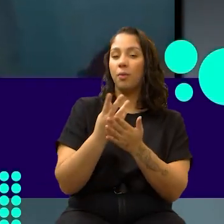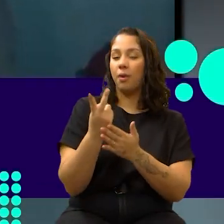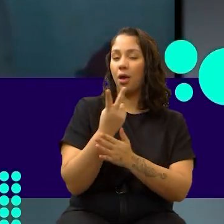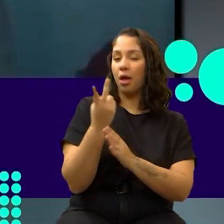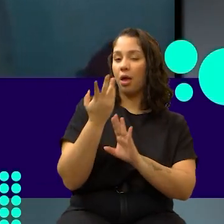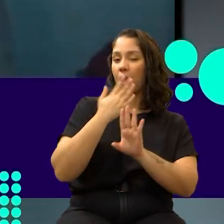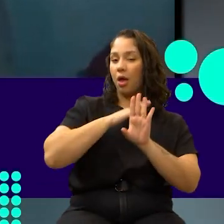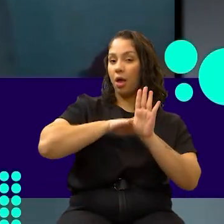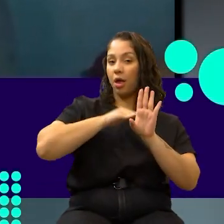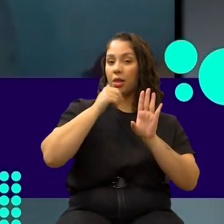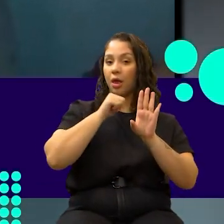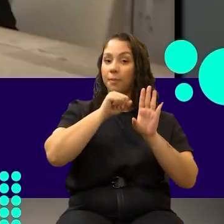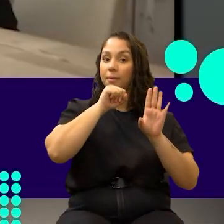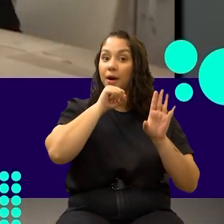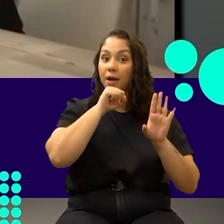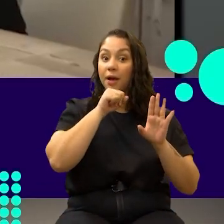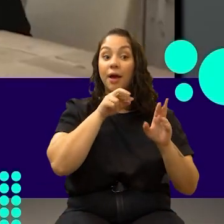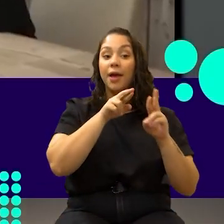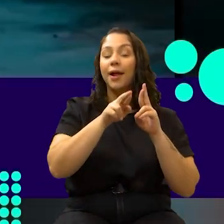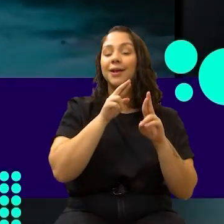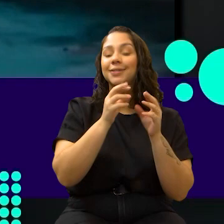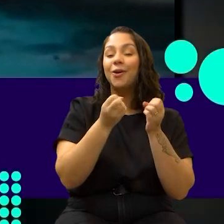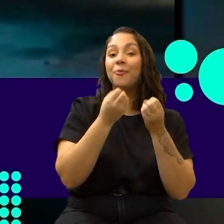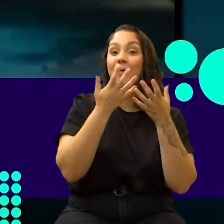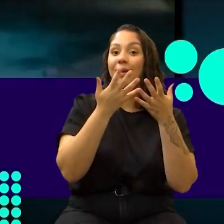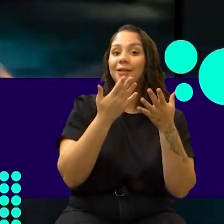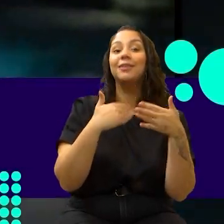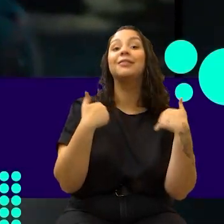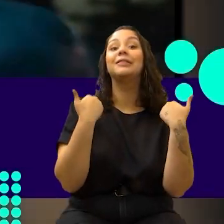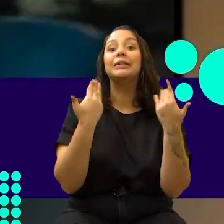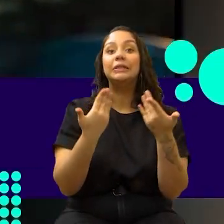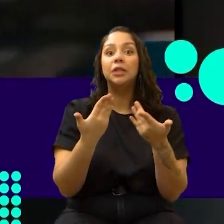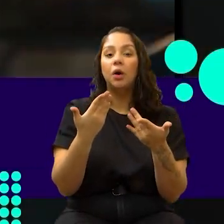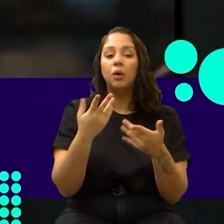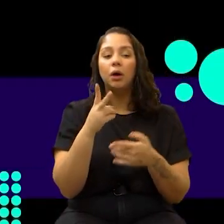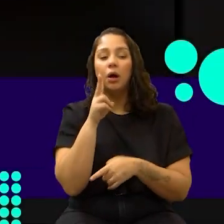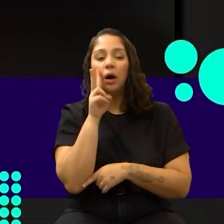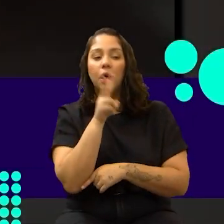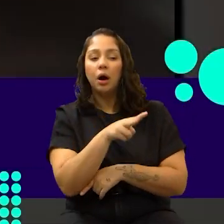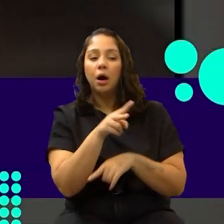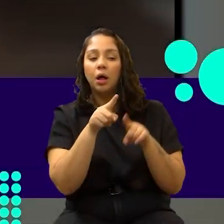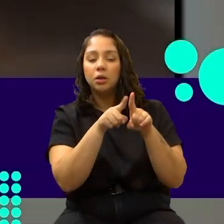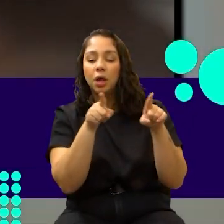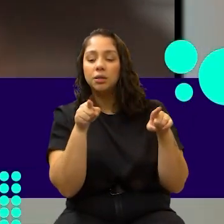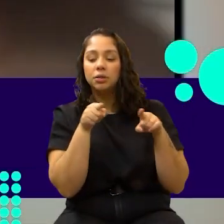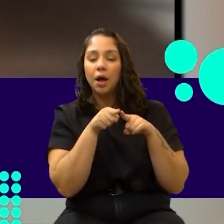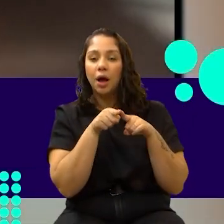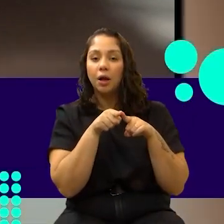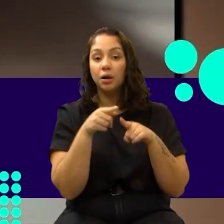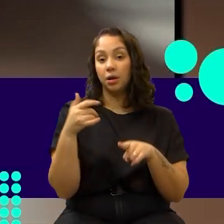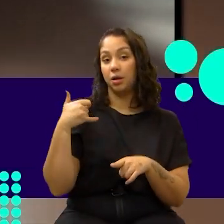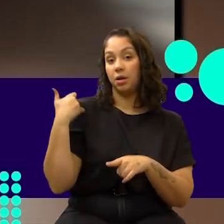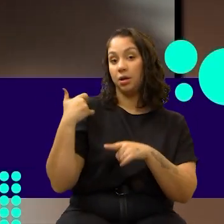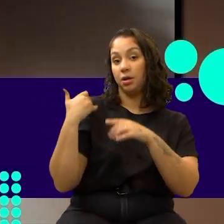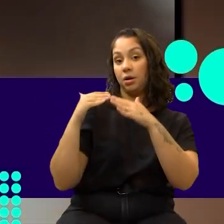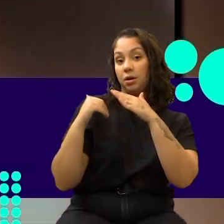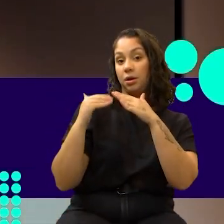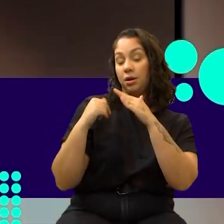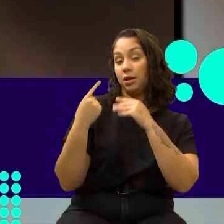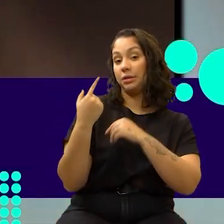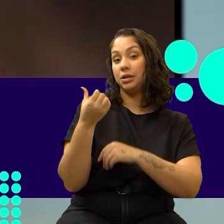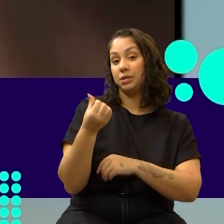e começam a ter um caso pelas costas da mãe. A relação vai muito bem até que a mulher os pega na sala.